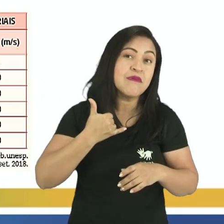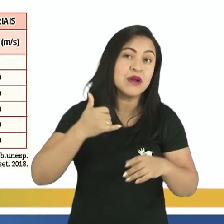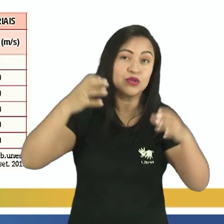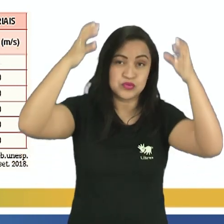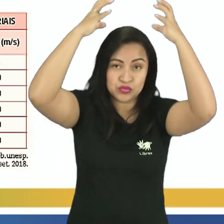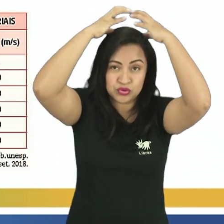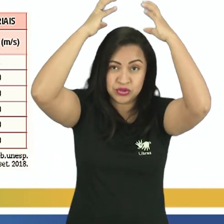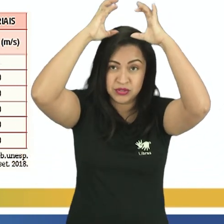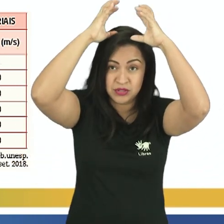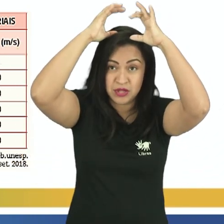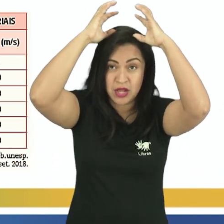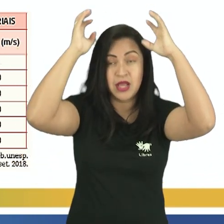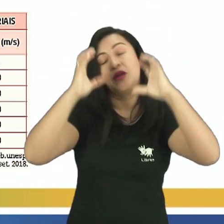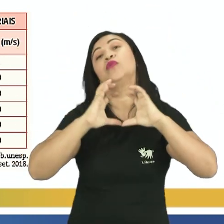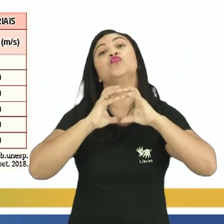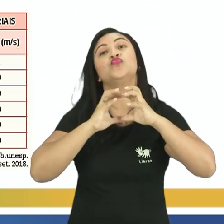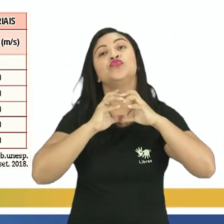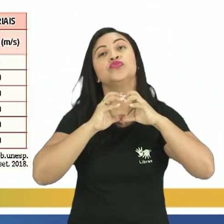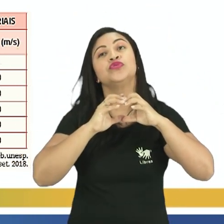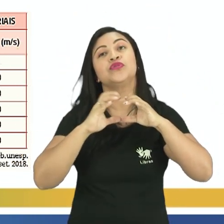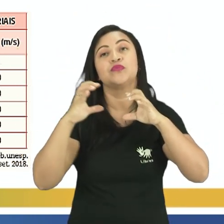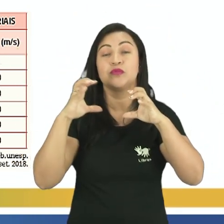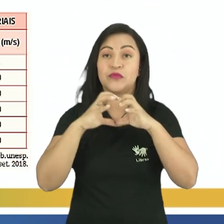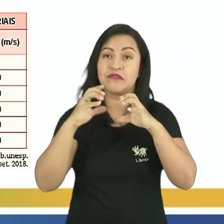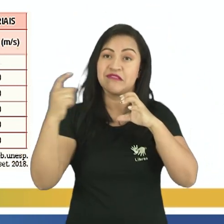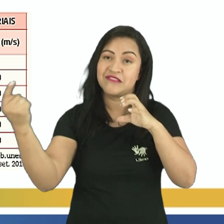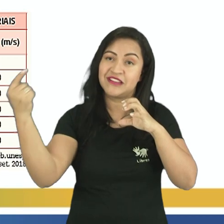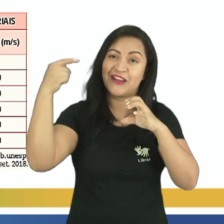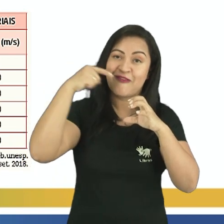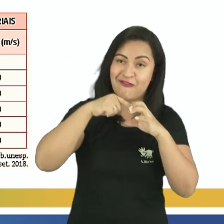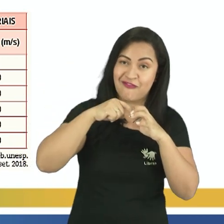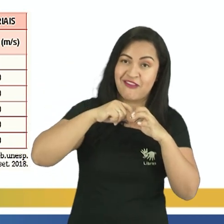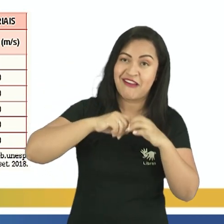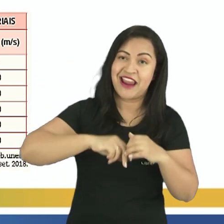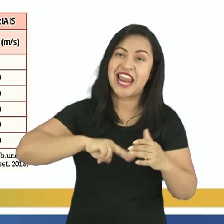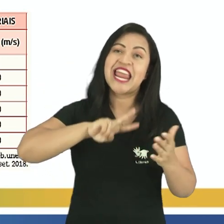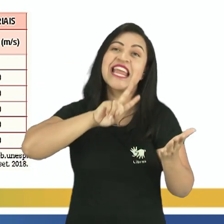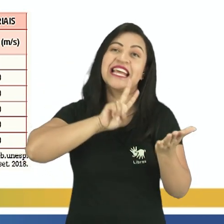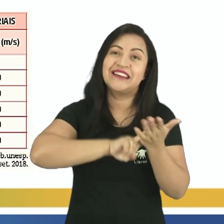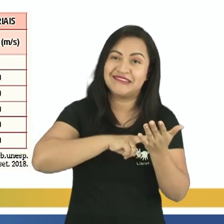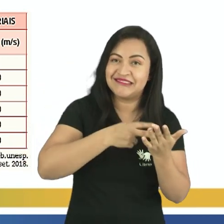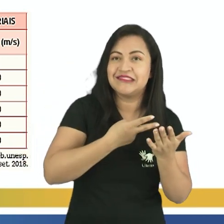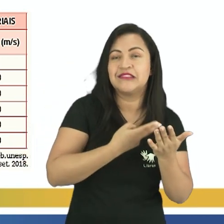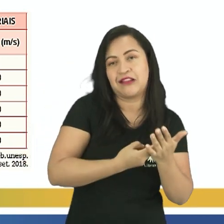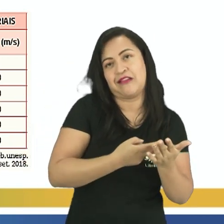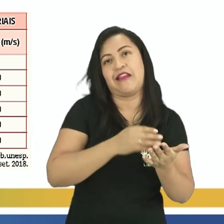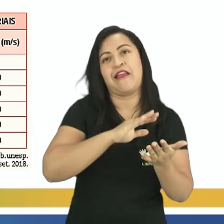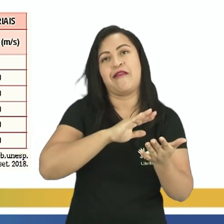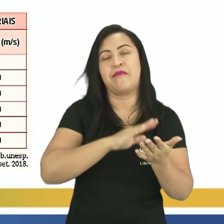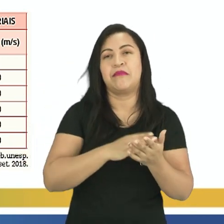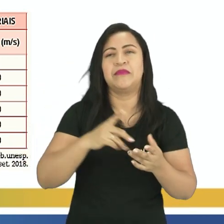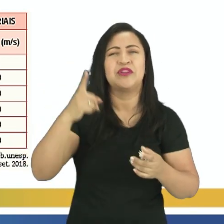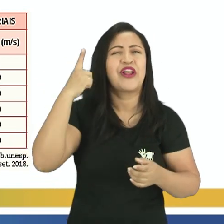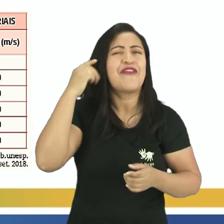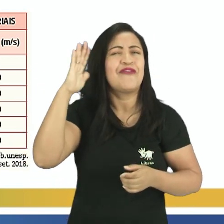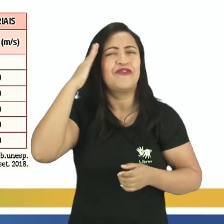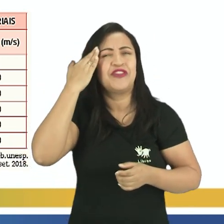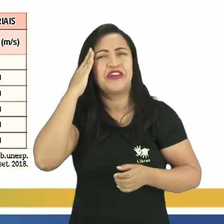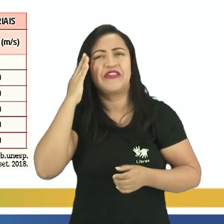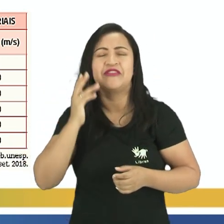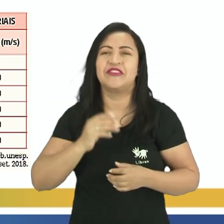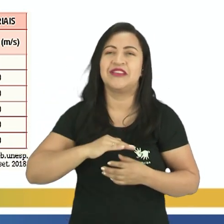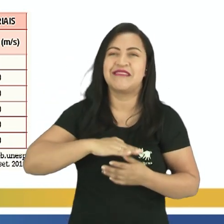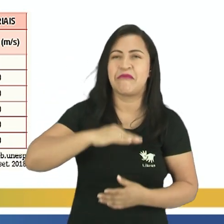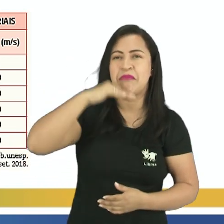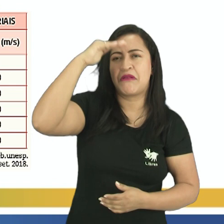nervosas que vão chegar no cérebro, e o cérebro vai fazer a interpretação desse som. A gente vai entender se esse som é mais agudo, se é mais